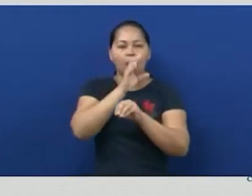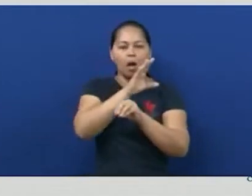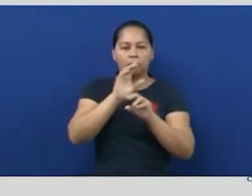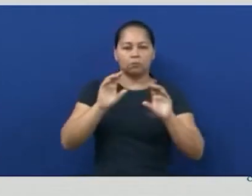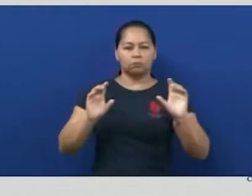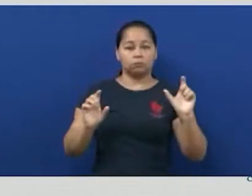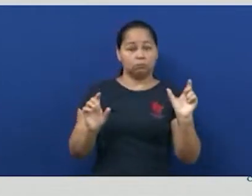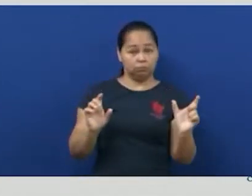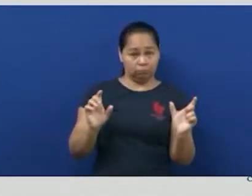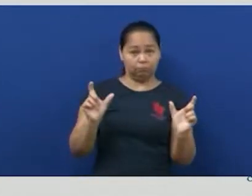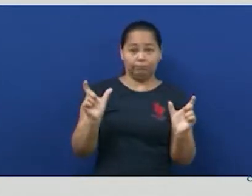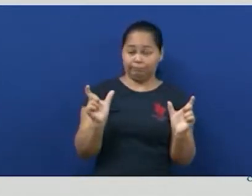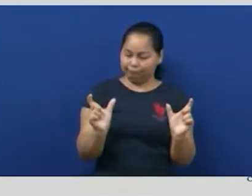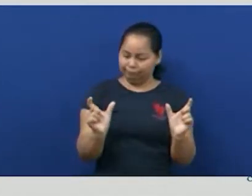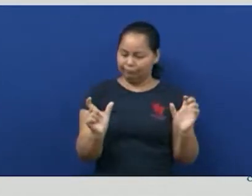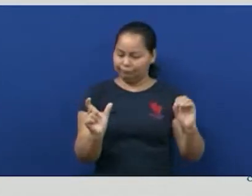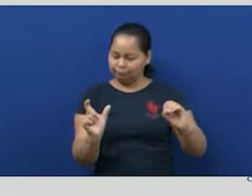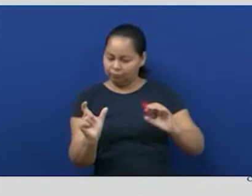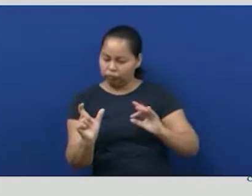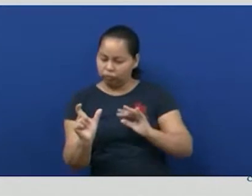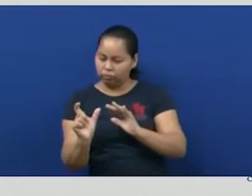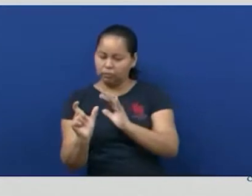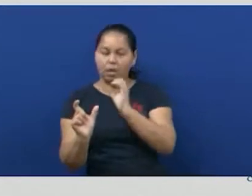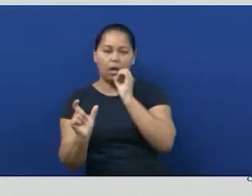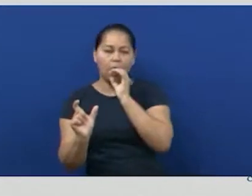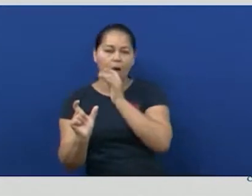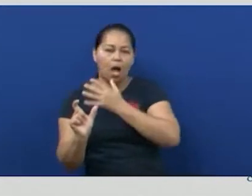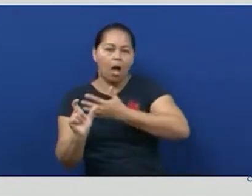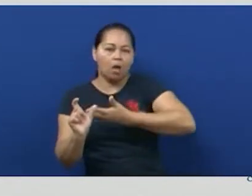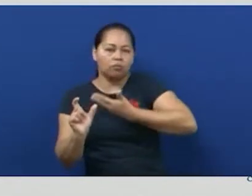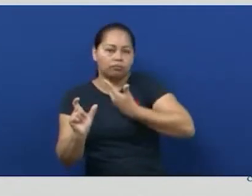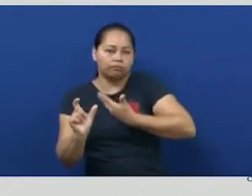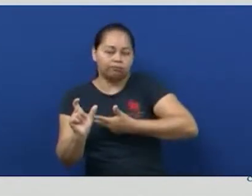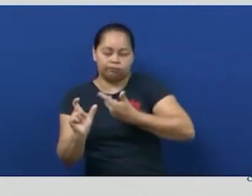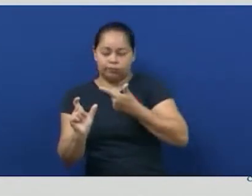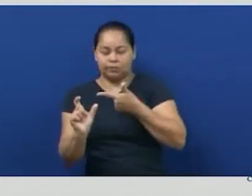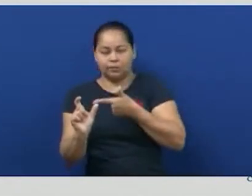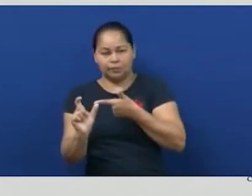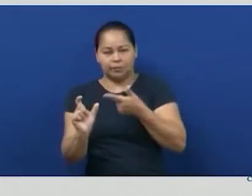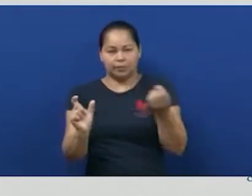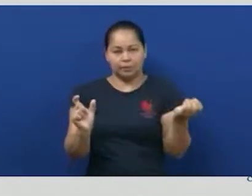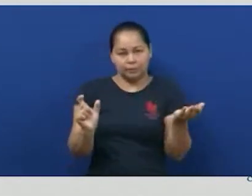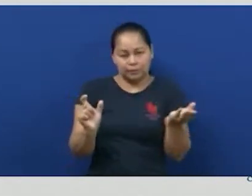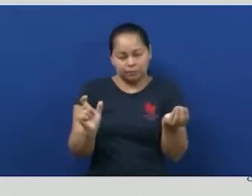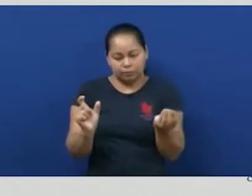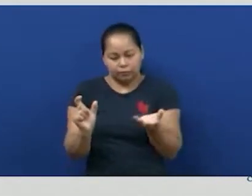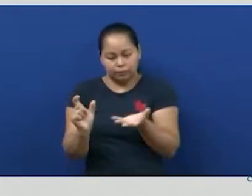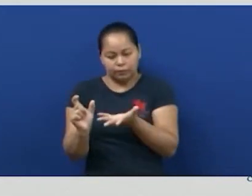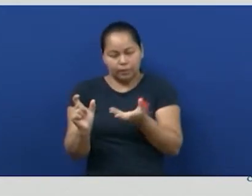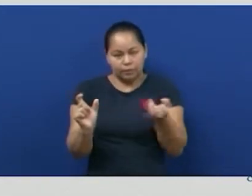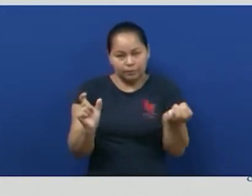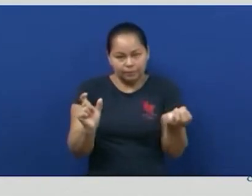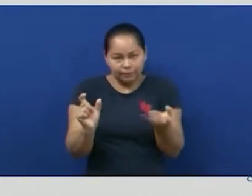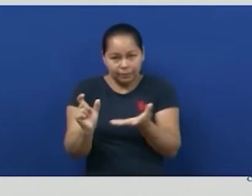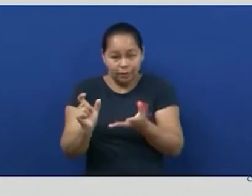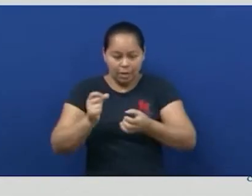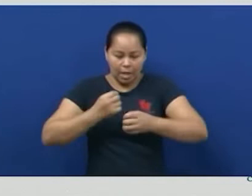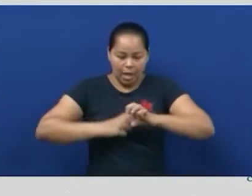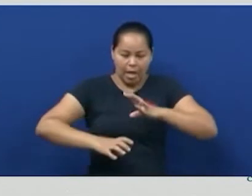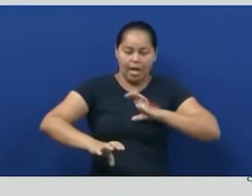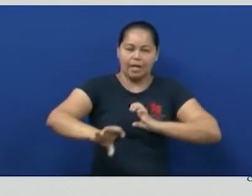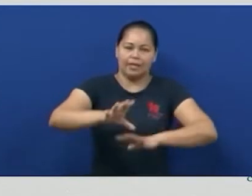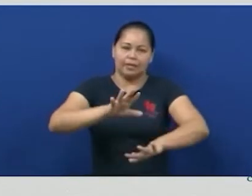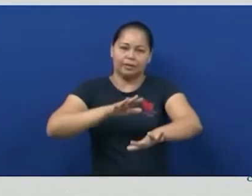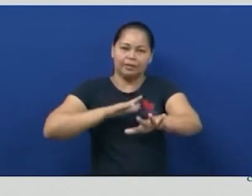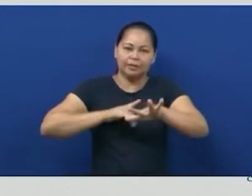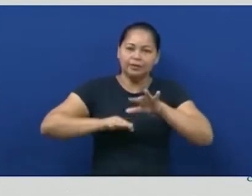corpo para o outro. Então, o calor nada mais é do que uma transferência de energia